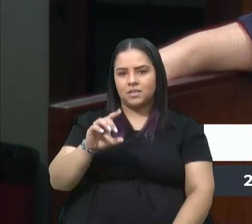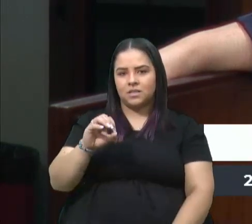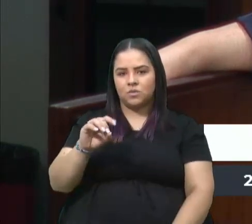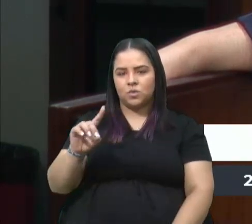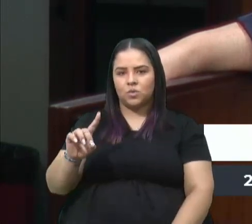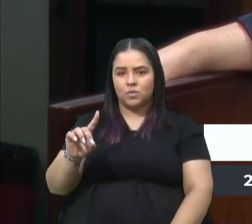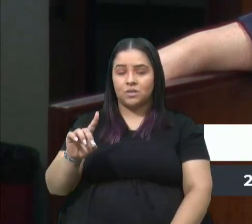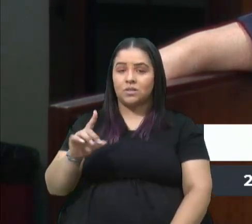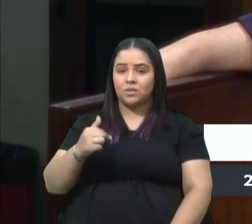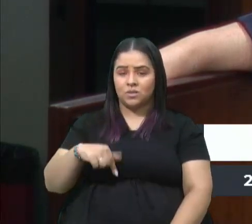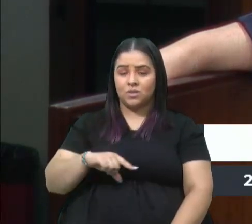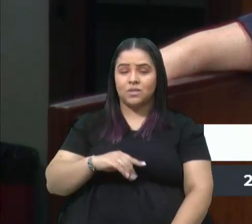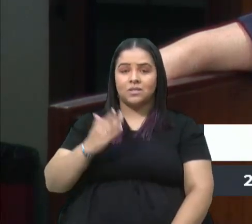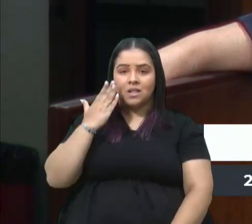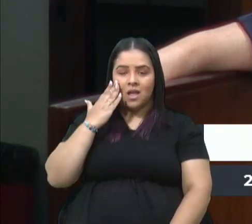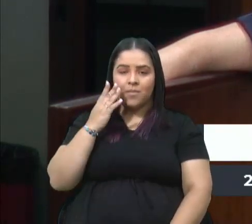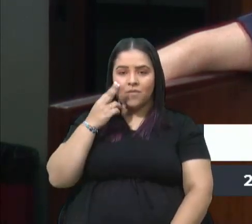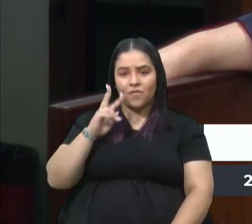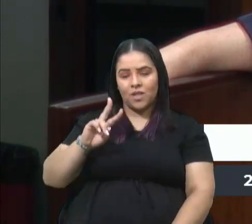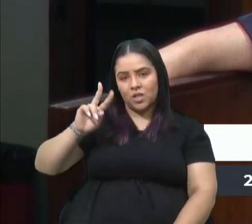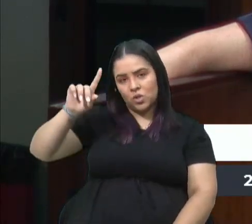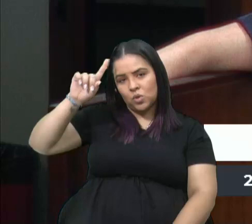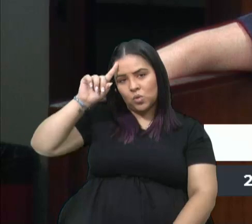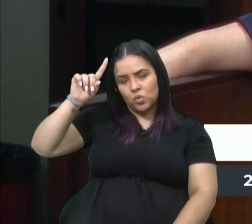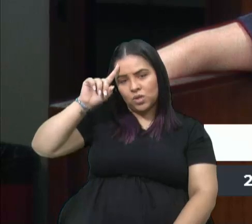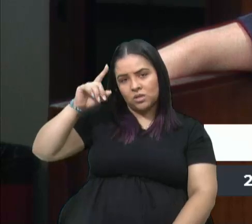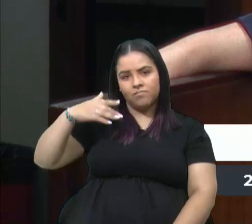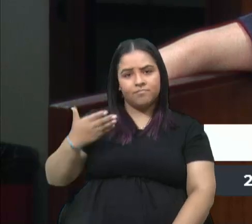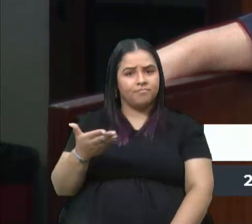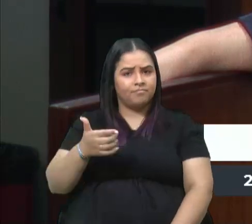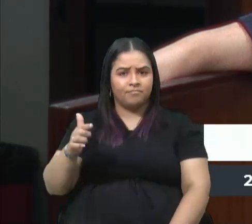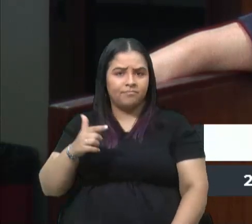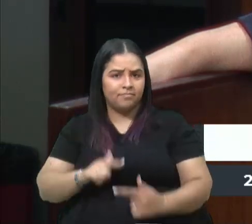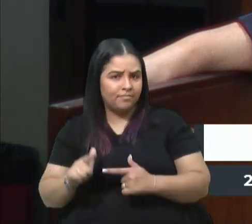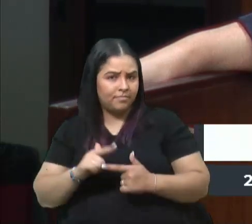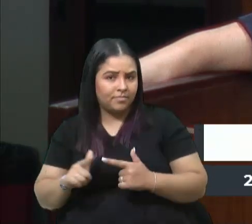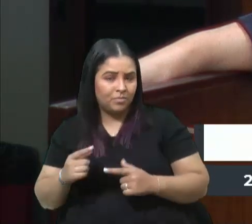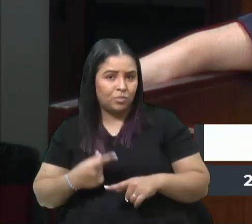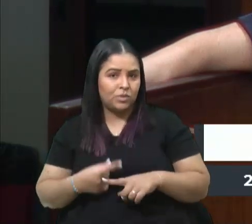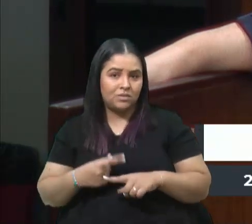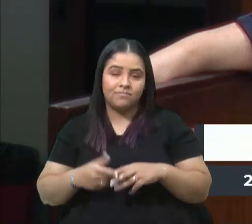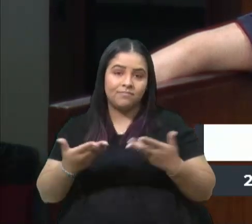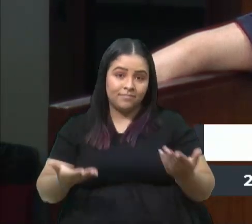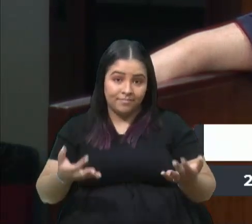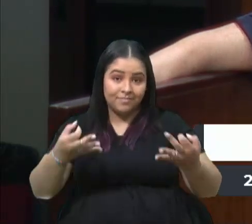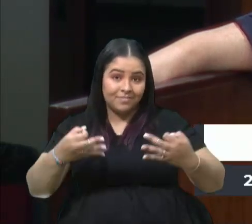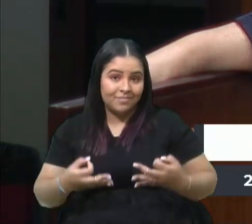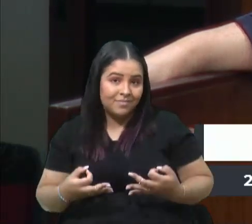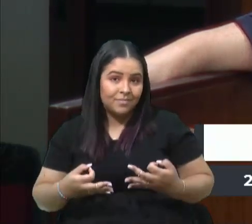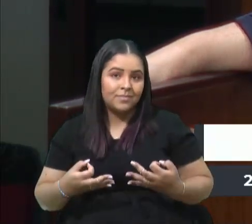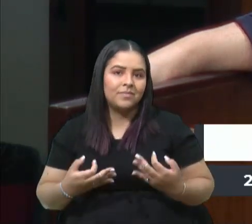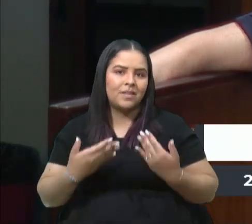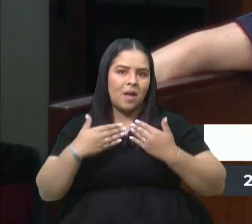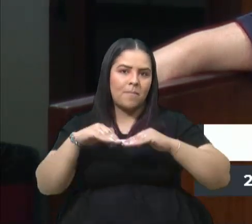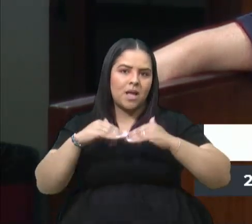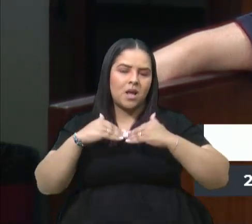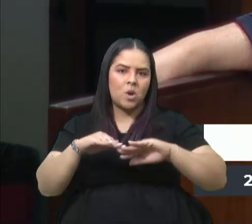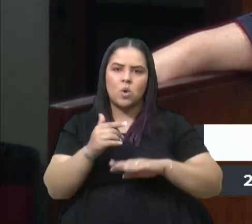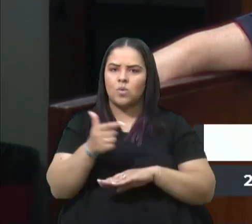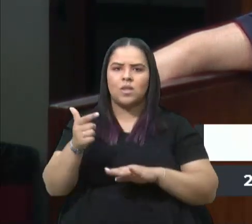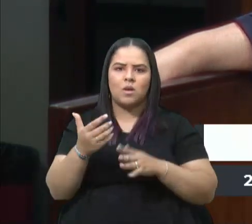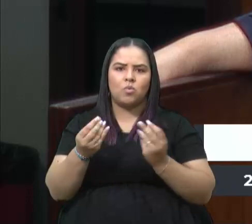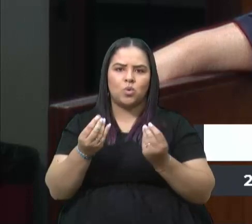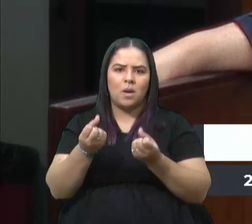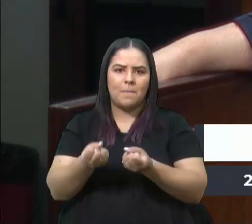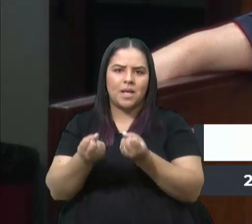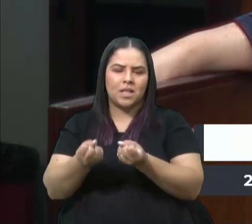e vê diariamente, né, quem passa ali, que o asfalto não dá problema, porque obviamente que os caminhoneiros não vão andar com excesso de peso,